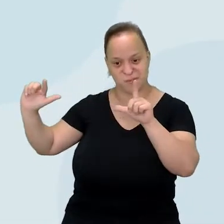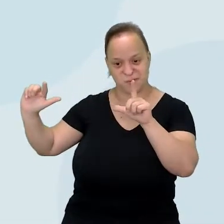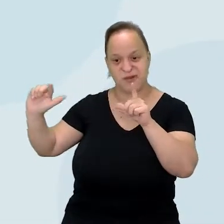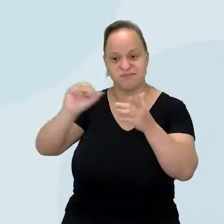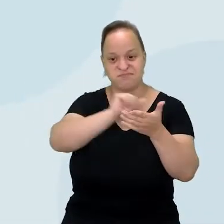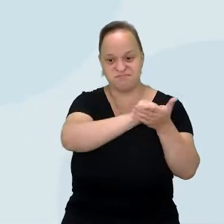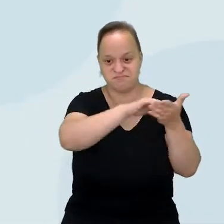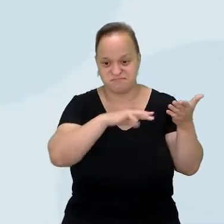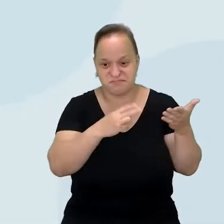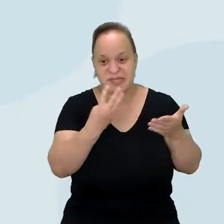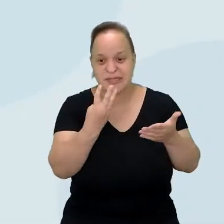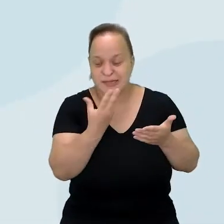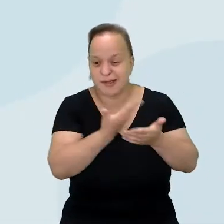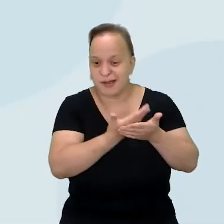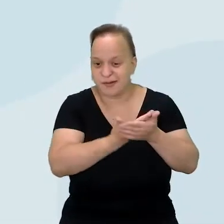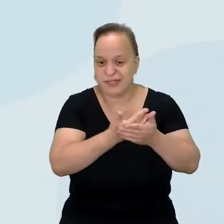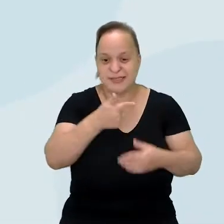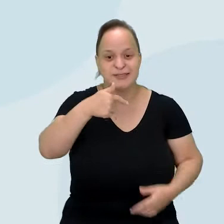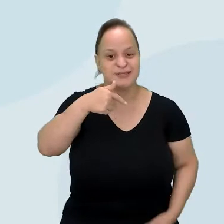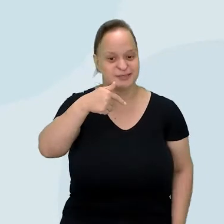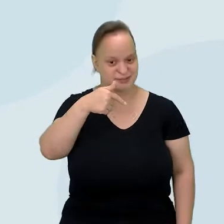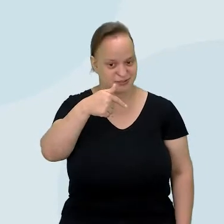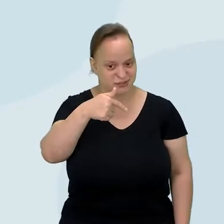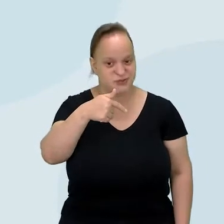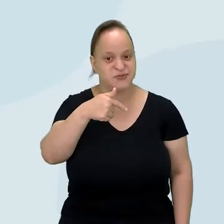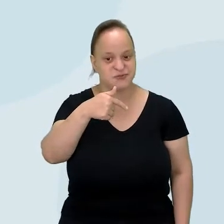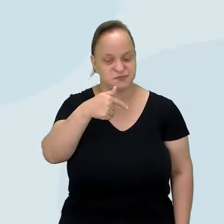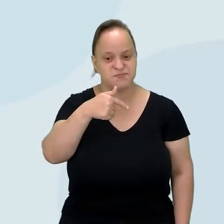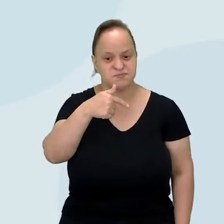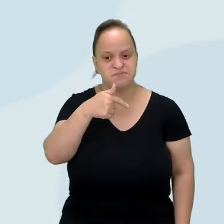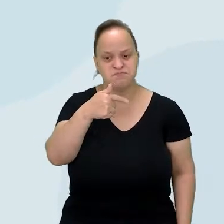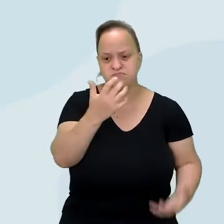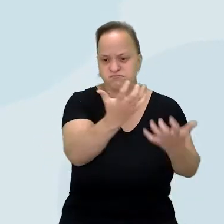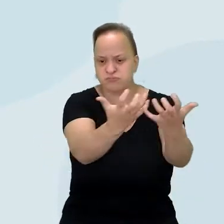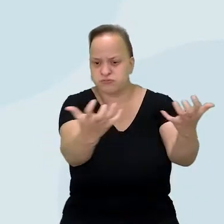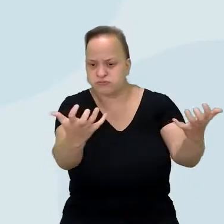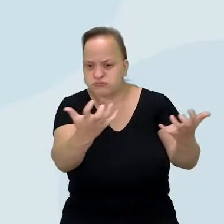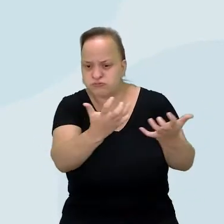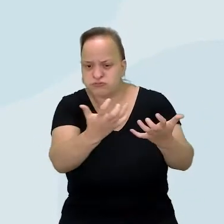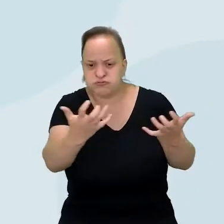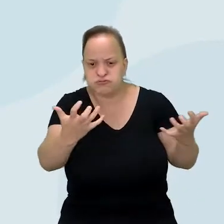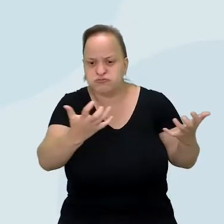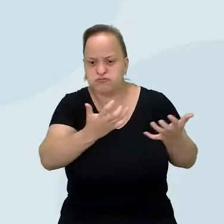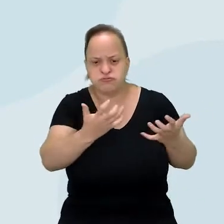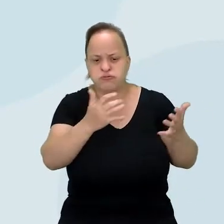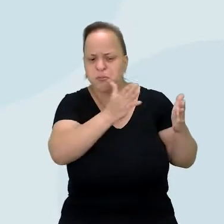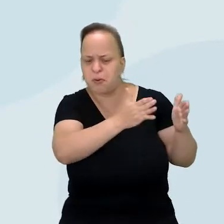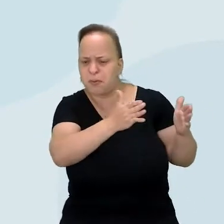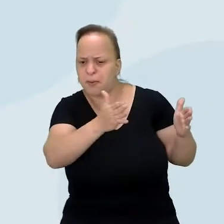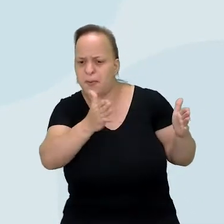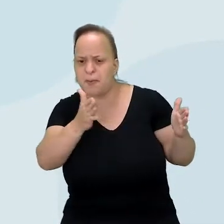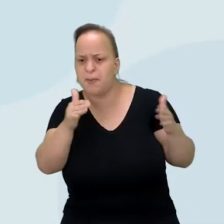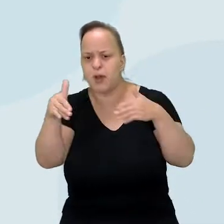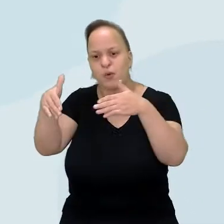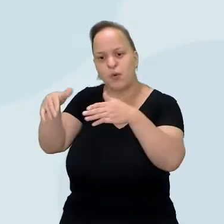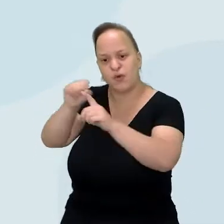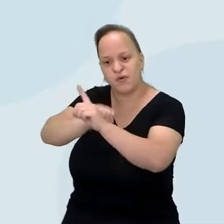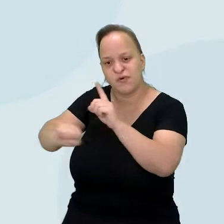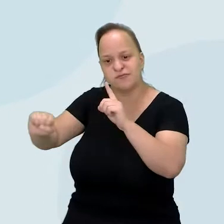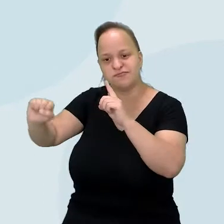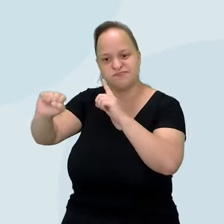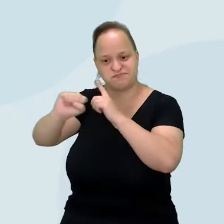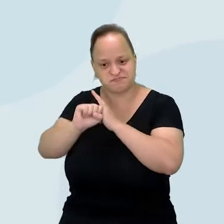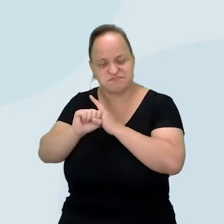atividade 3, aula 7, a cultura do solo nas práticas sociais. O nosso aprofundamento,